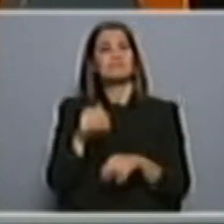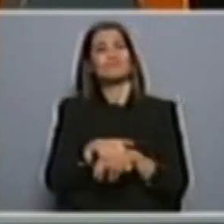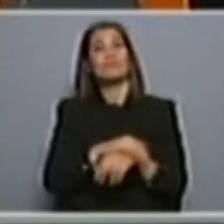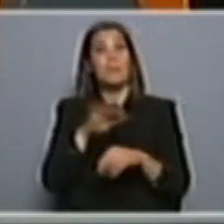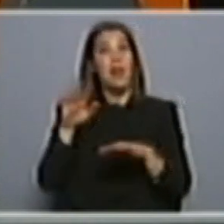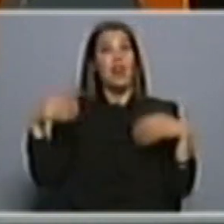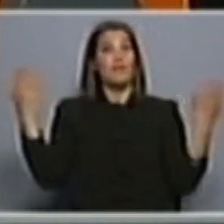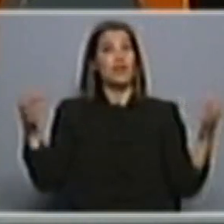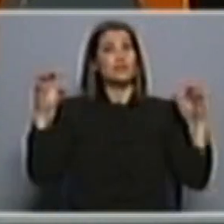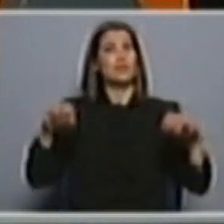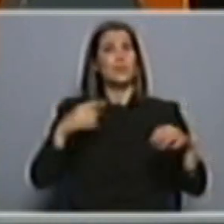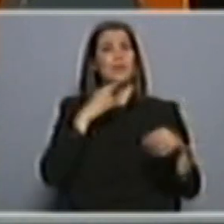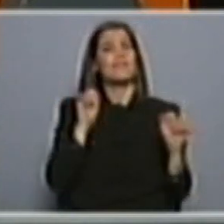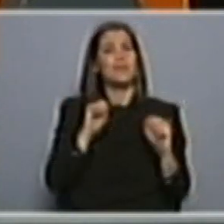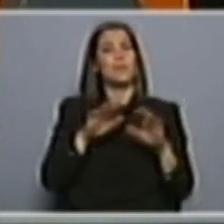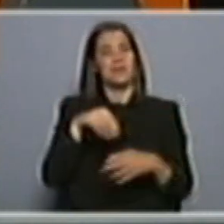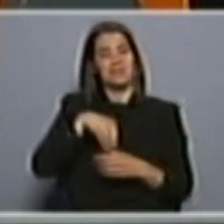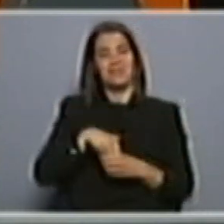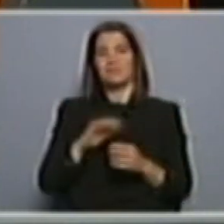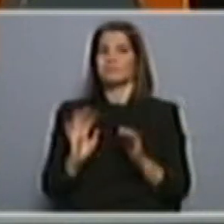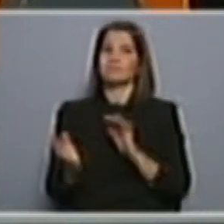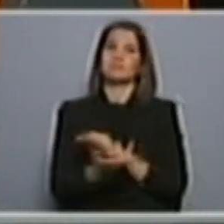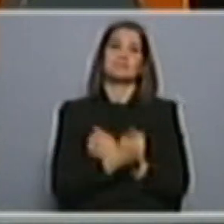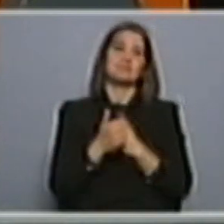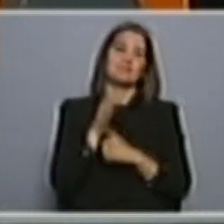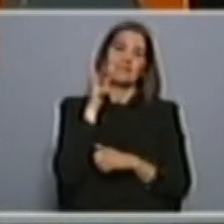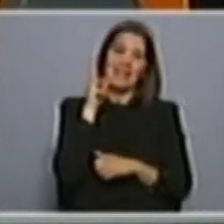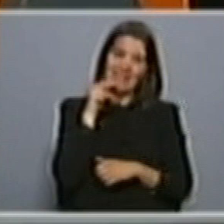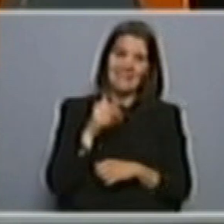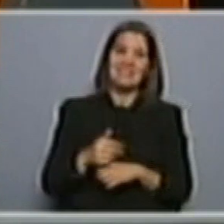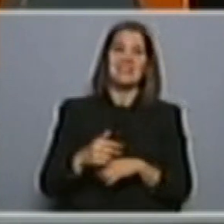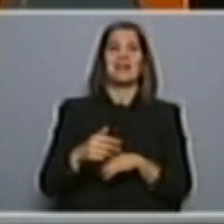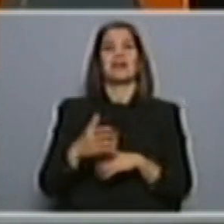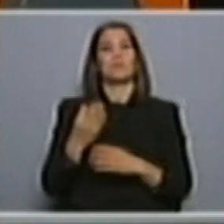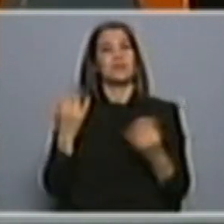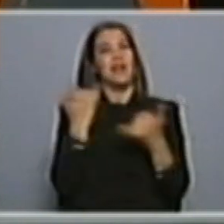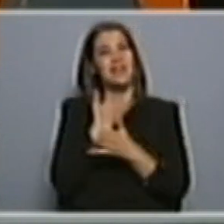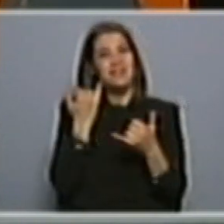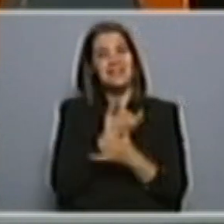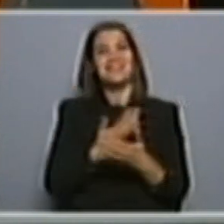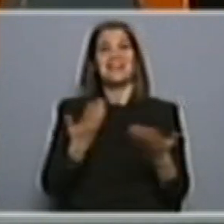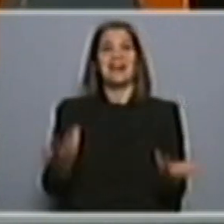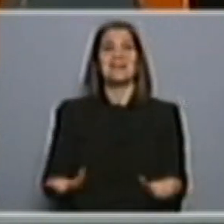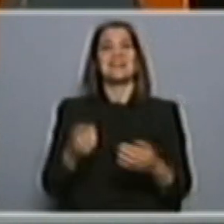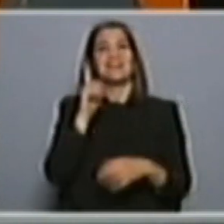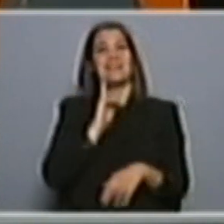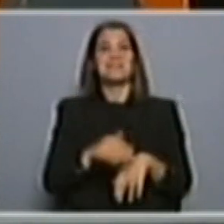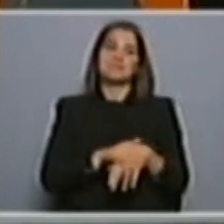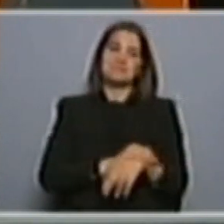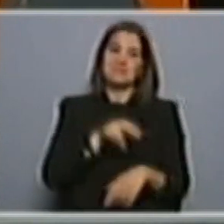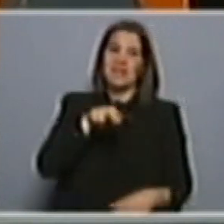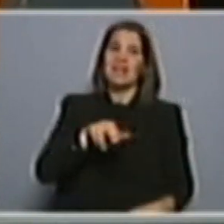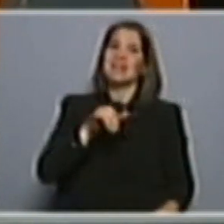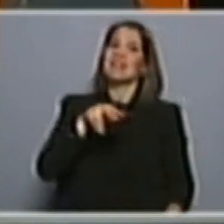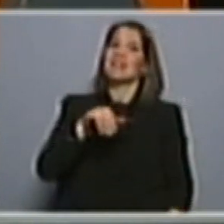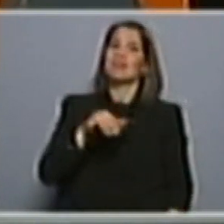fora chovia muito e até fazia frio. Mas não, o ambiente estava muito quente, muito cheio de alegria e a nossa Nini